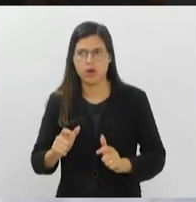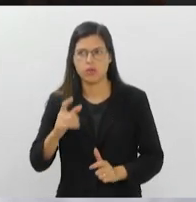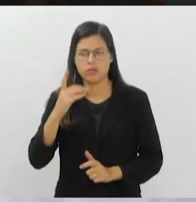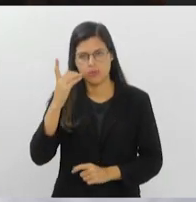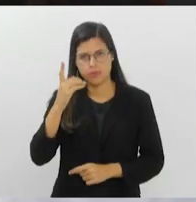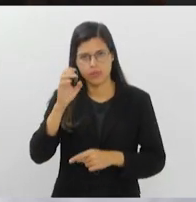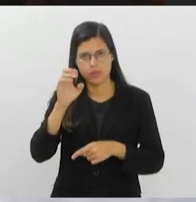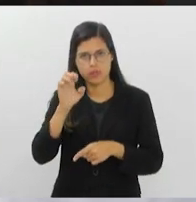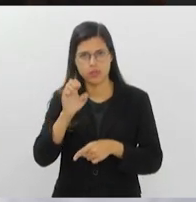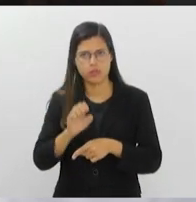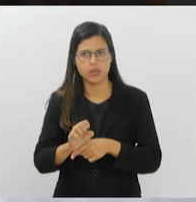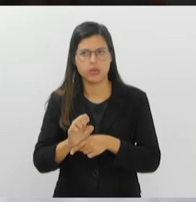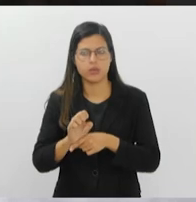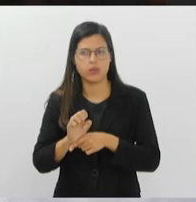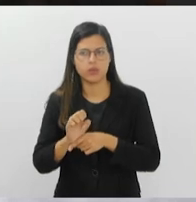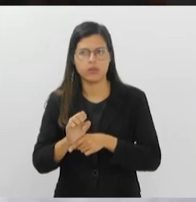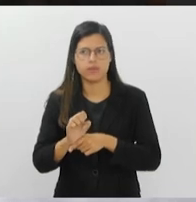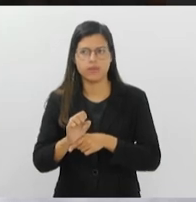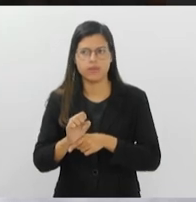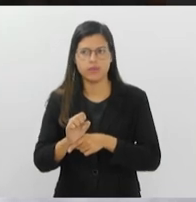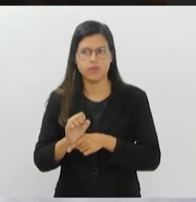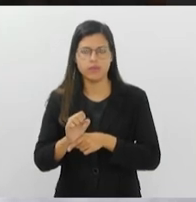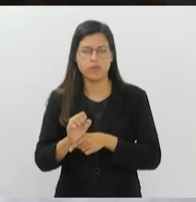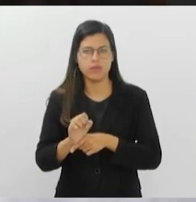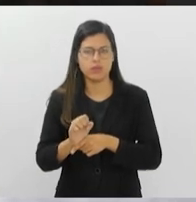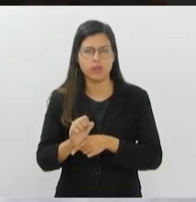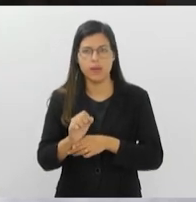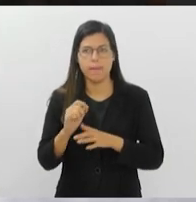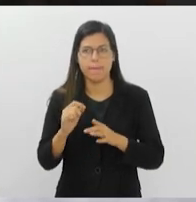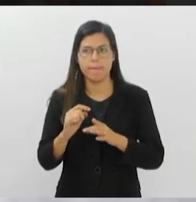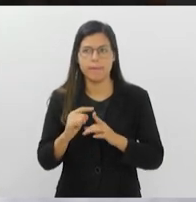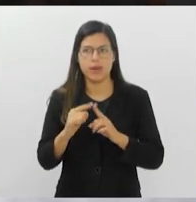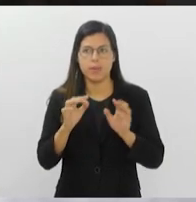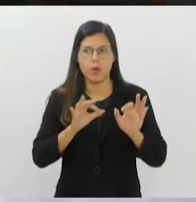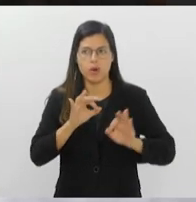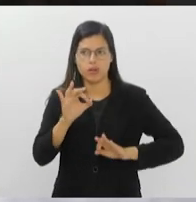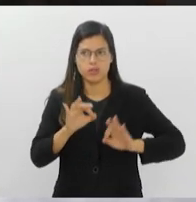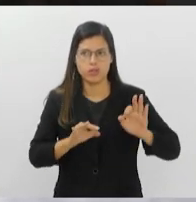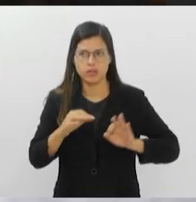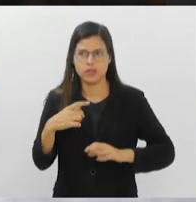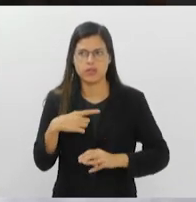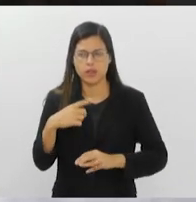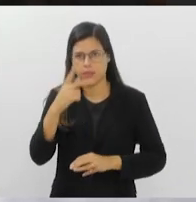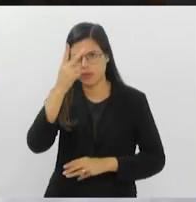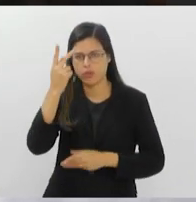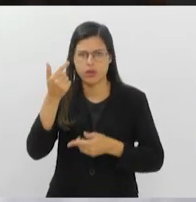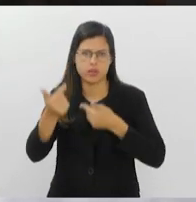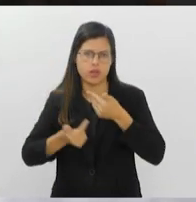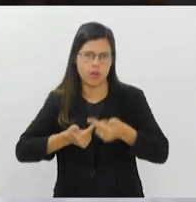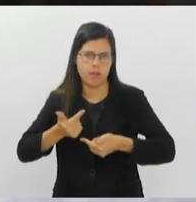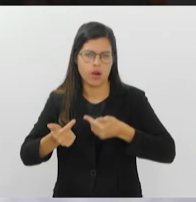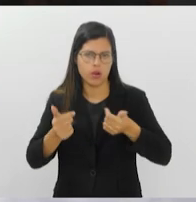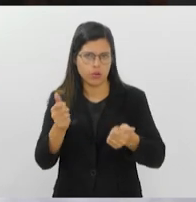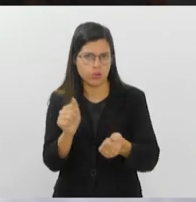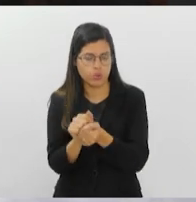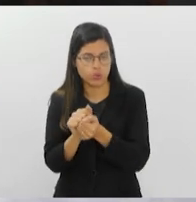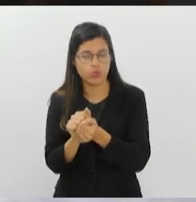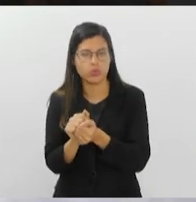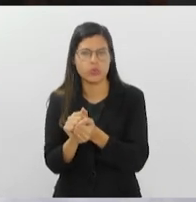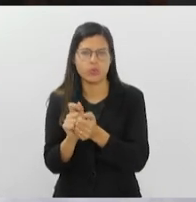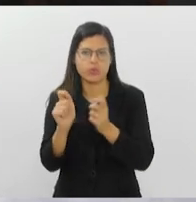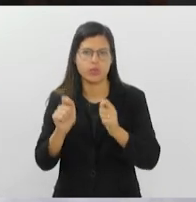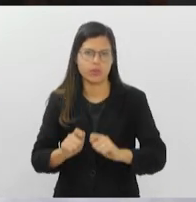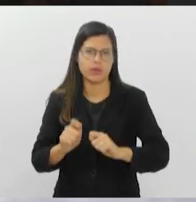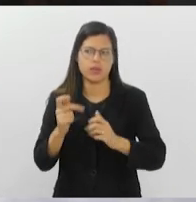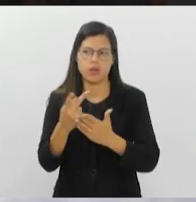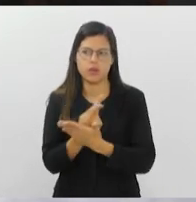estadual, mas para que a gente organize isso aqui, a gente tem muita gente que trabalha junto com a gente e que faz acontecer. E